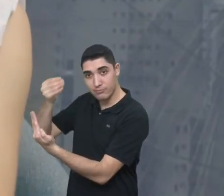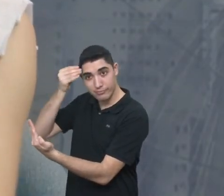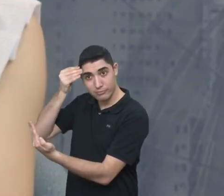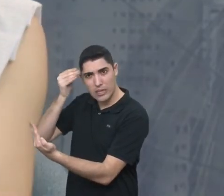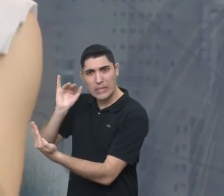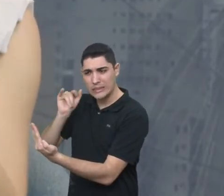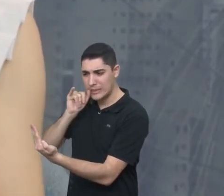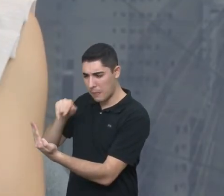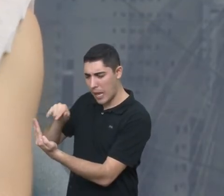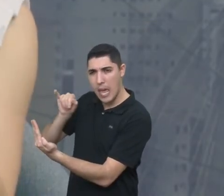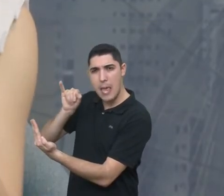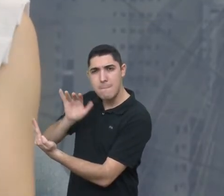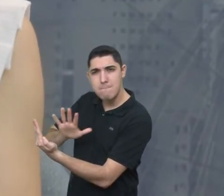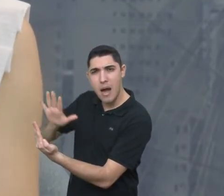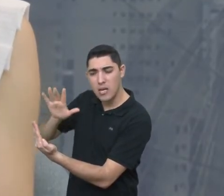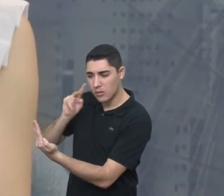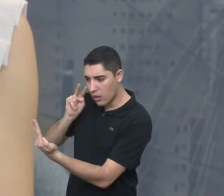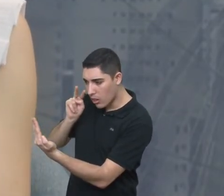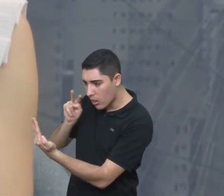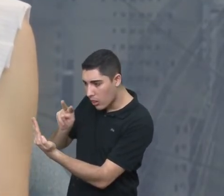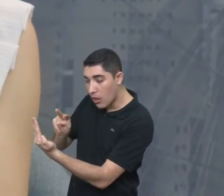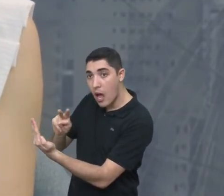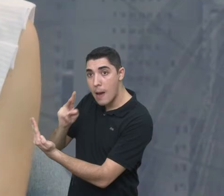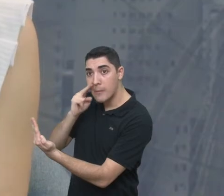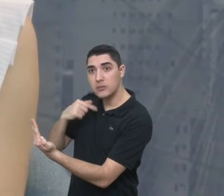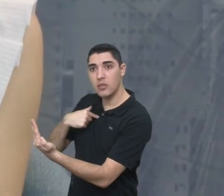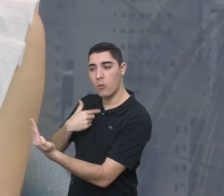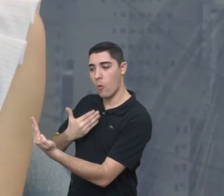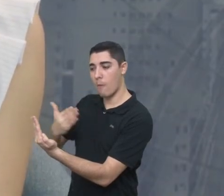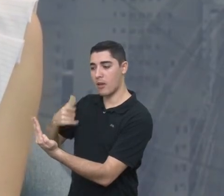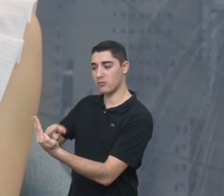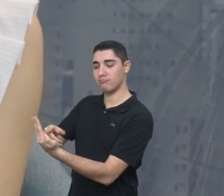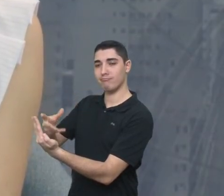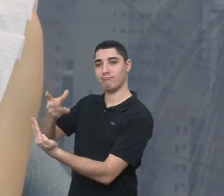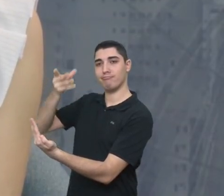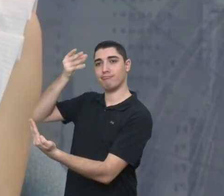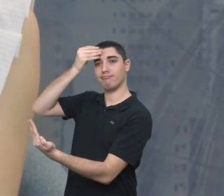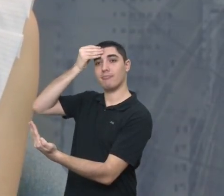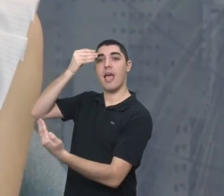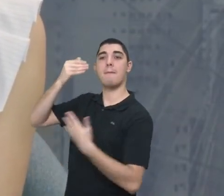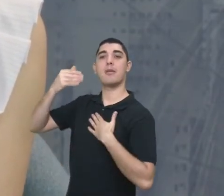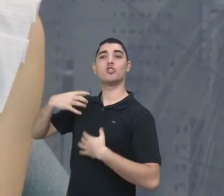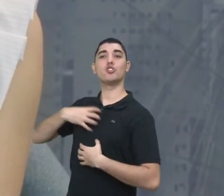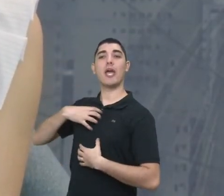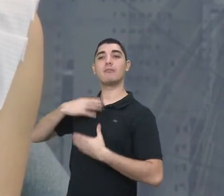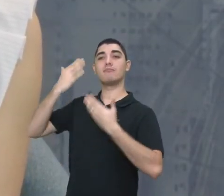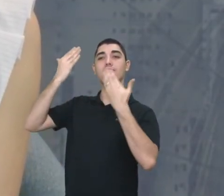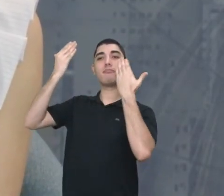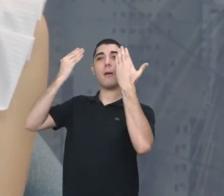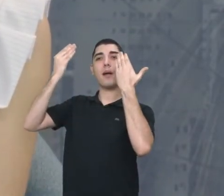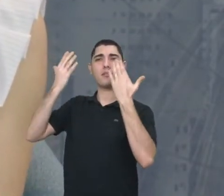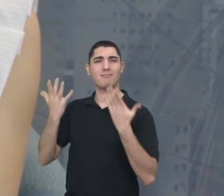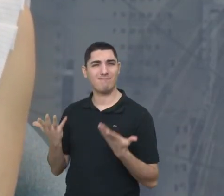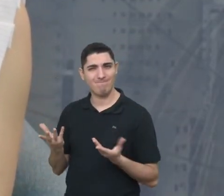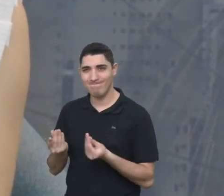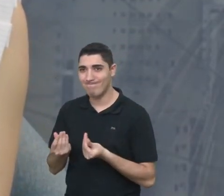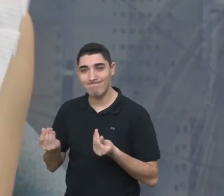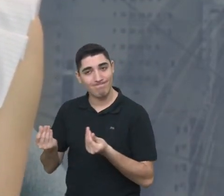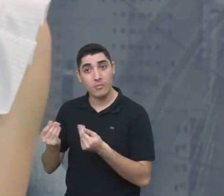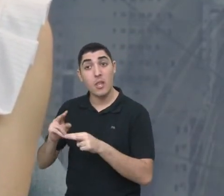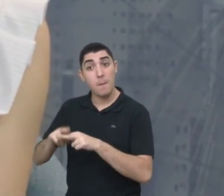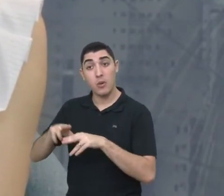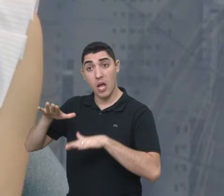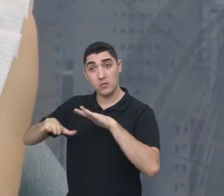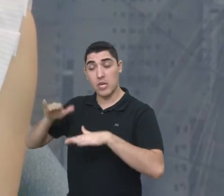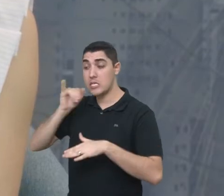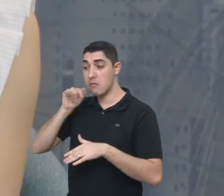as imagens que a gente está o tempo todo se expondo, elas vão virando o nosso padrão de referência. Então, às vezes, a pessoa ela segue ali, né, algumas